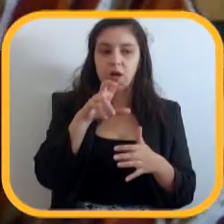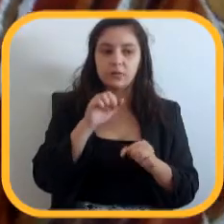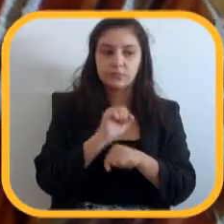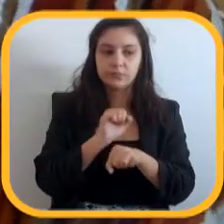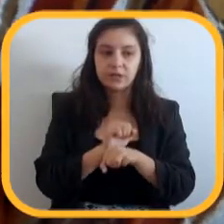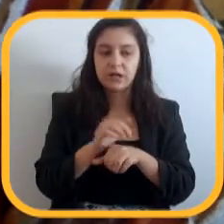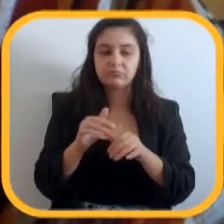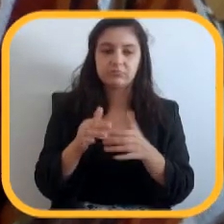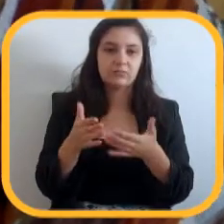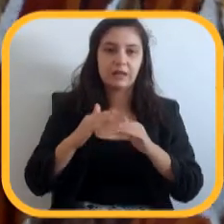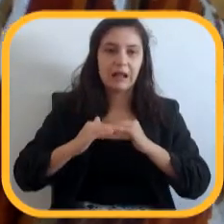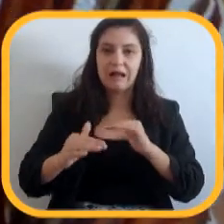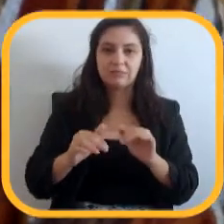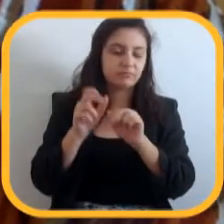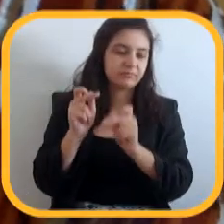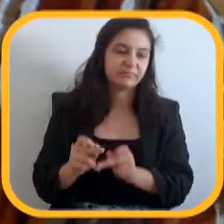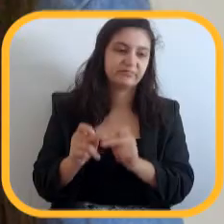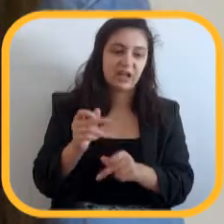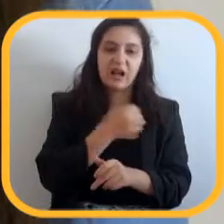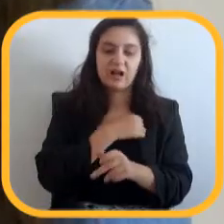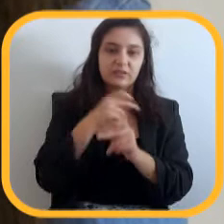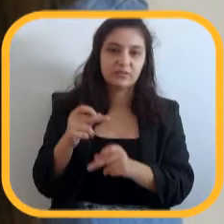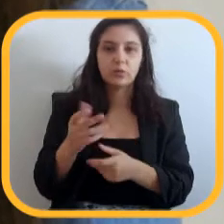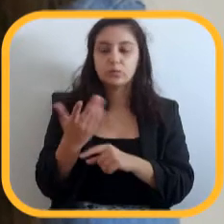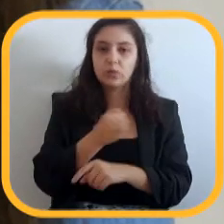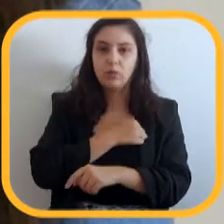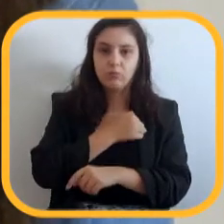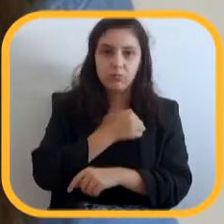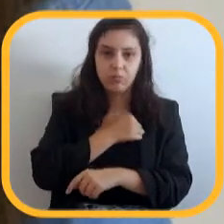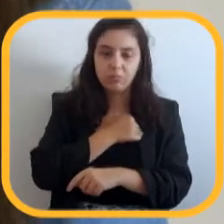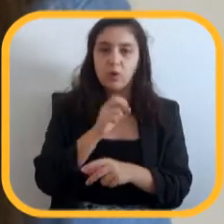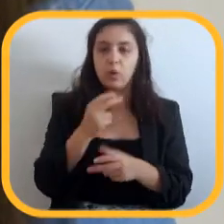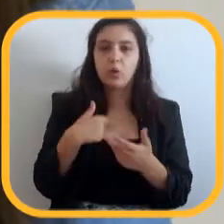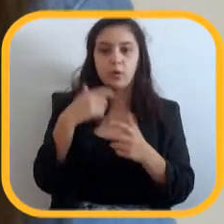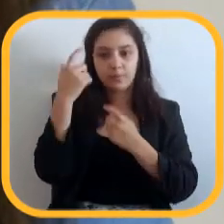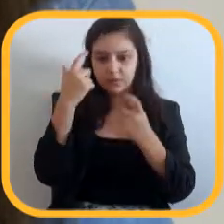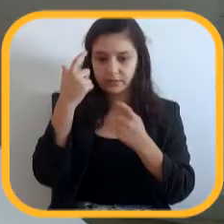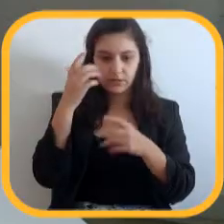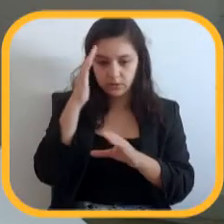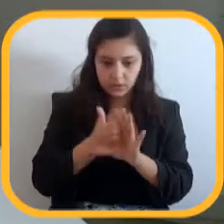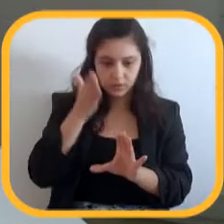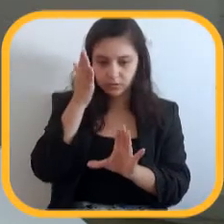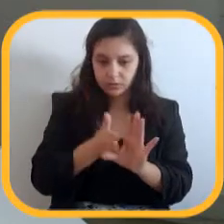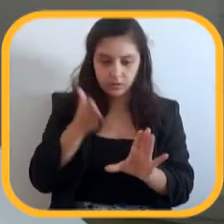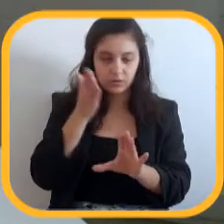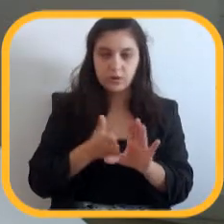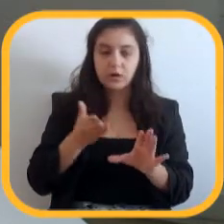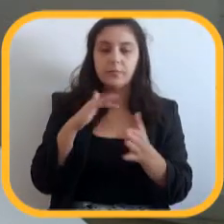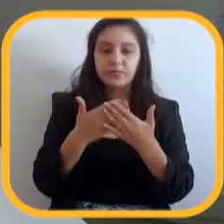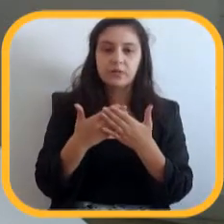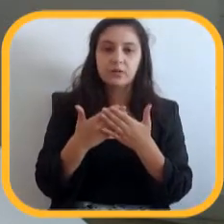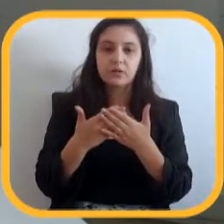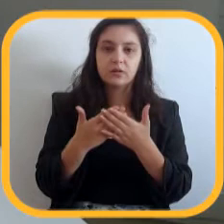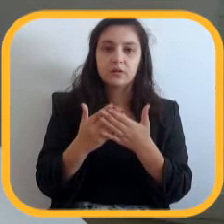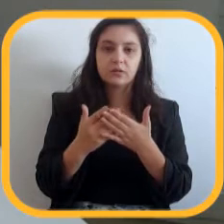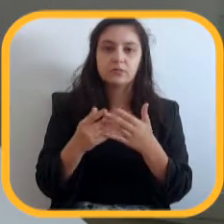querer sair da cama, não querer sair de casa, não querer fazer nada. Com batimento cardíaco acelerado ou pensamento ininterrupto. Um transtorno de ansiedade manifesta-se